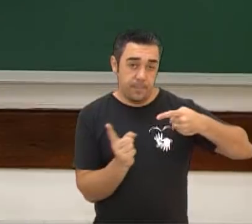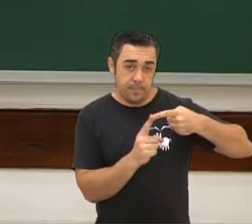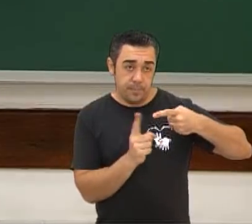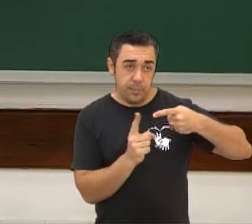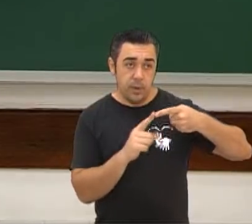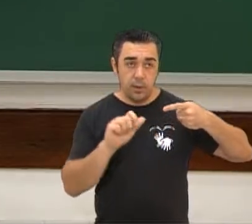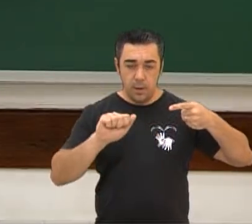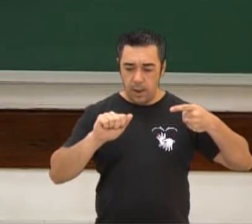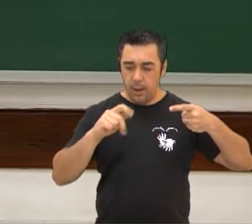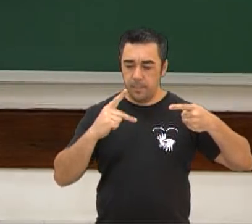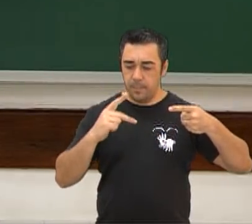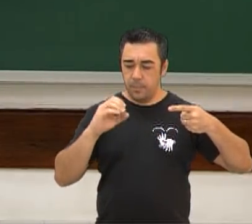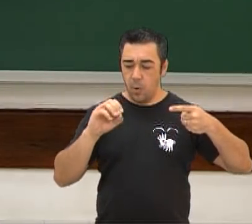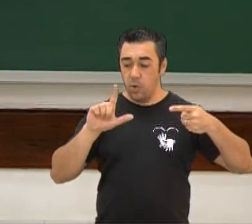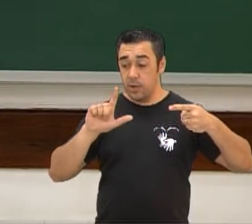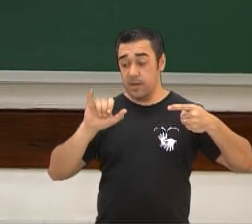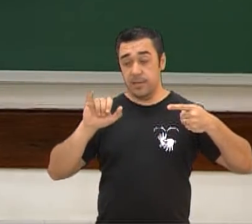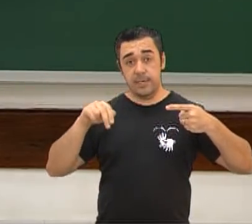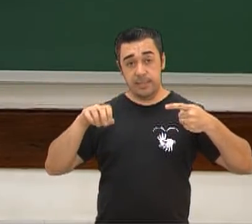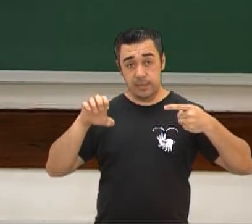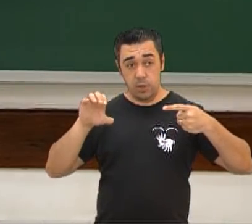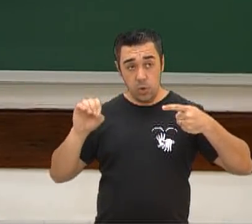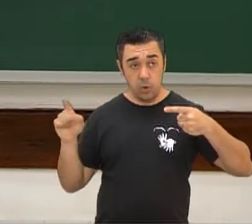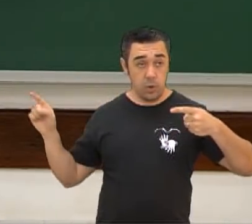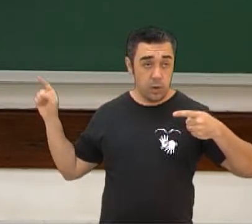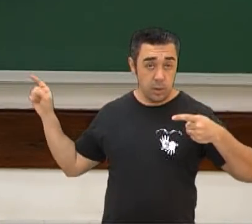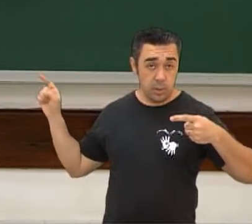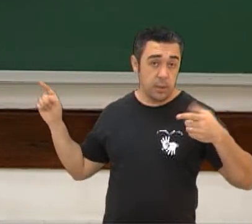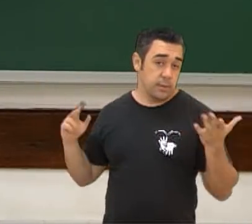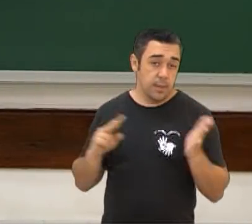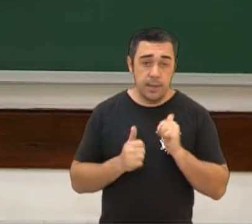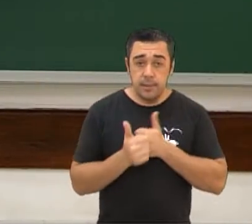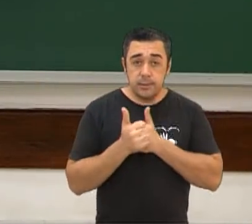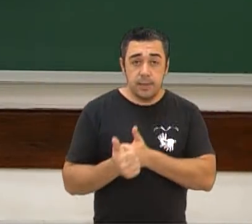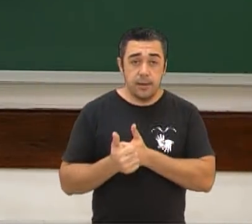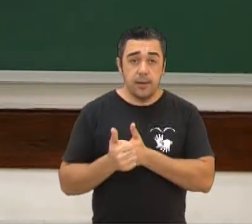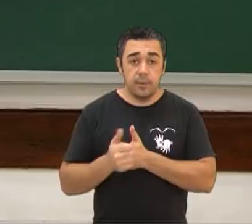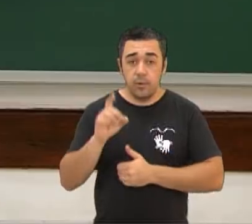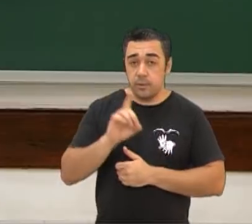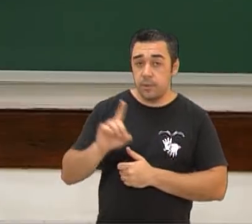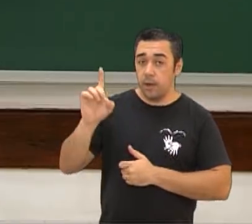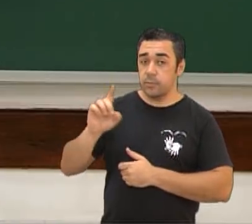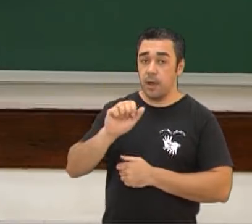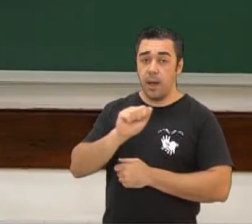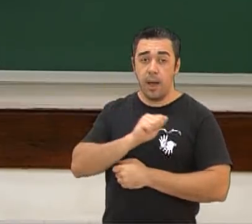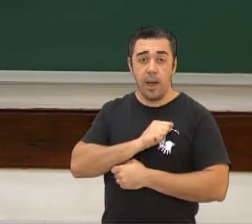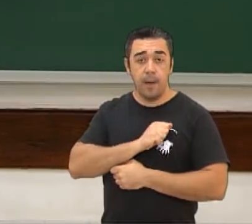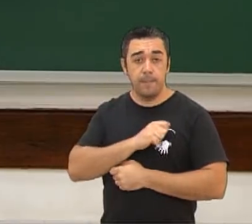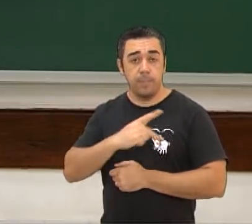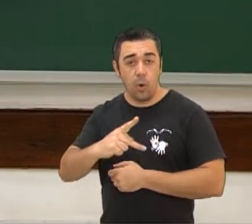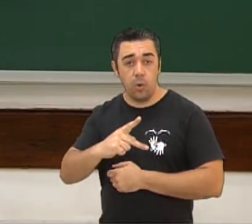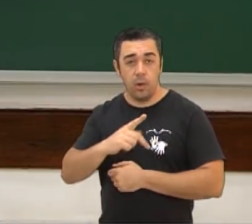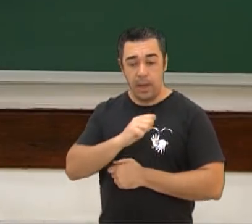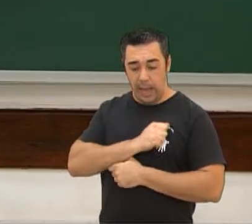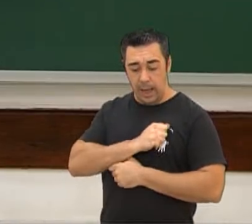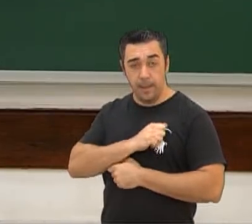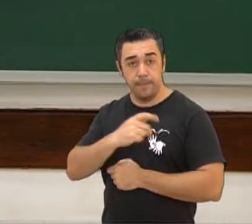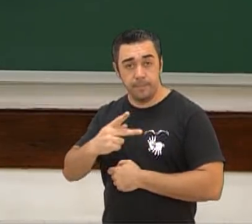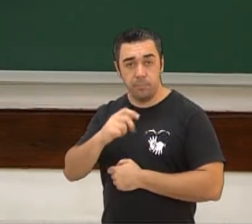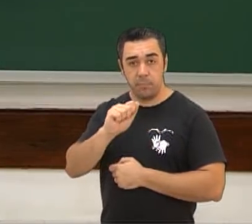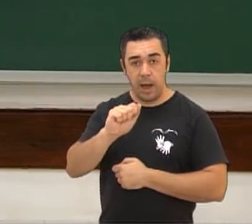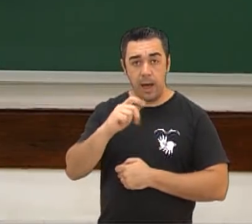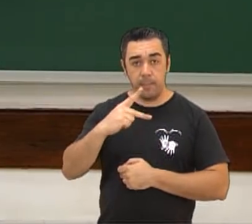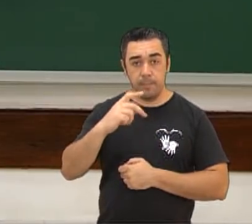aí, o apolíneo, né, como nós podemos colocar aqui, é obviamente representado pelo Apolo, né, deus do sol,